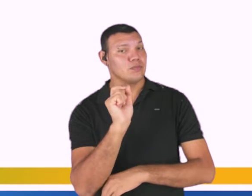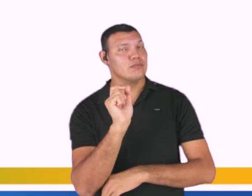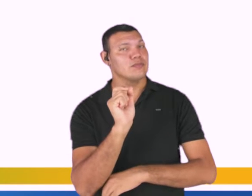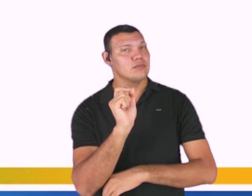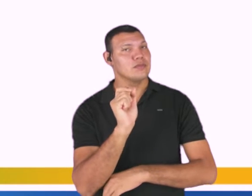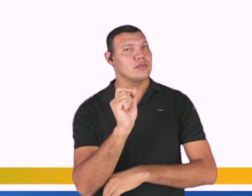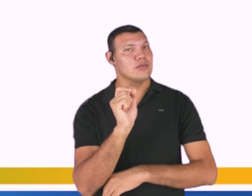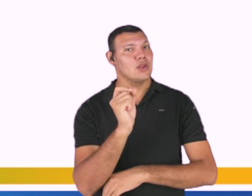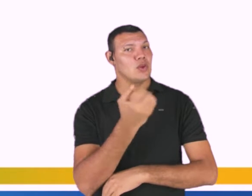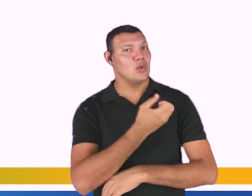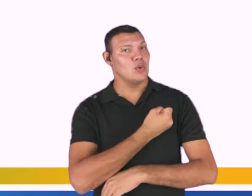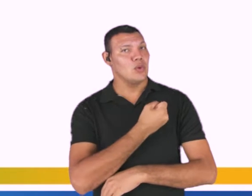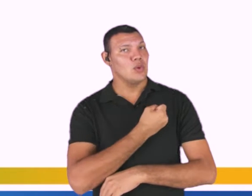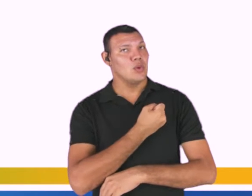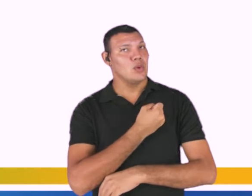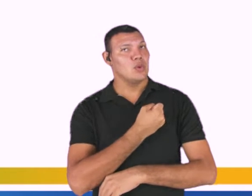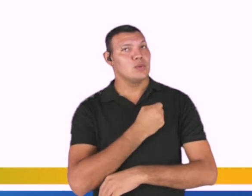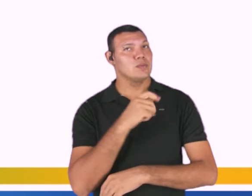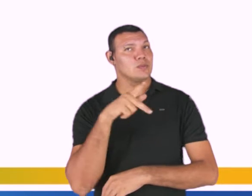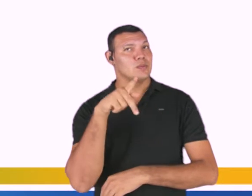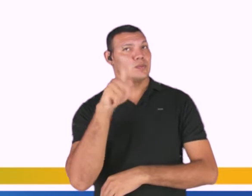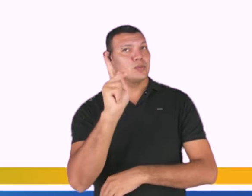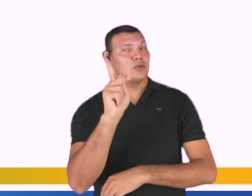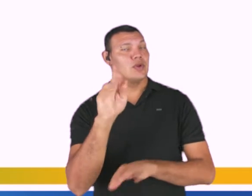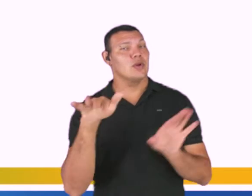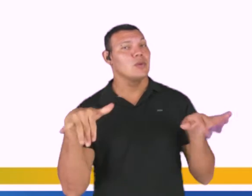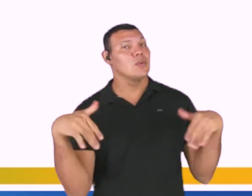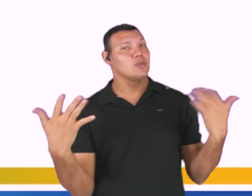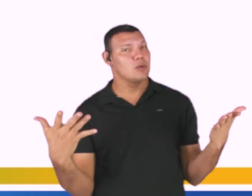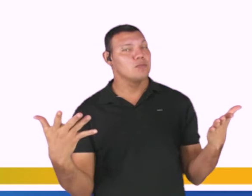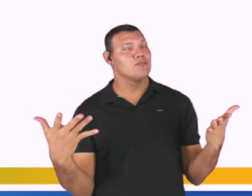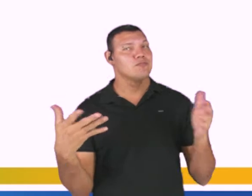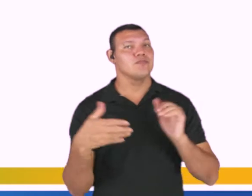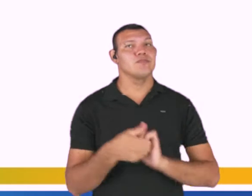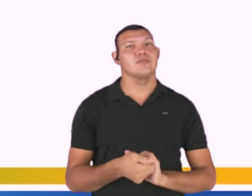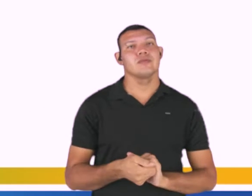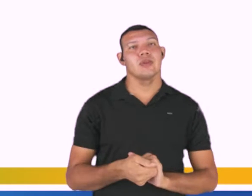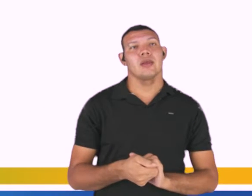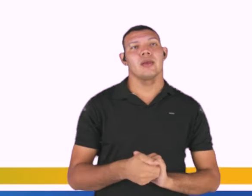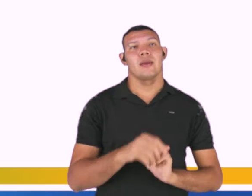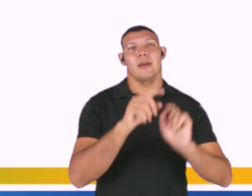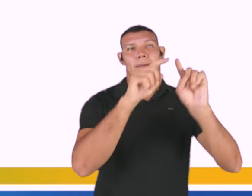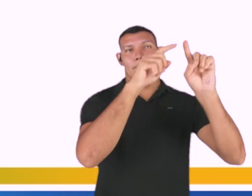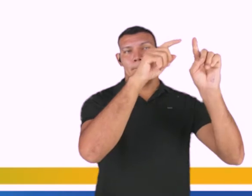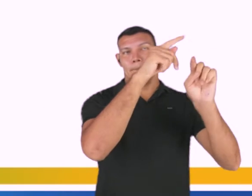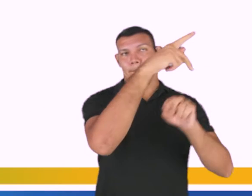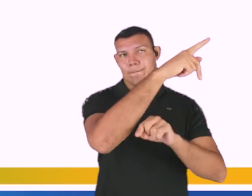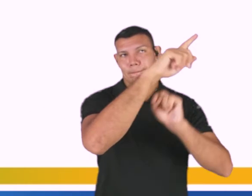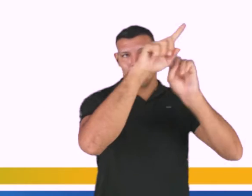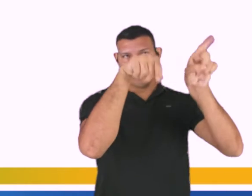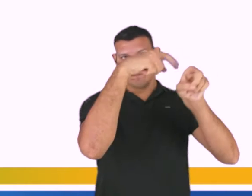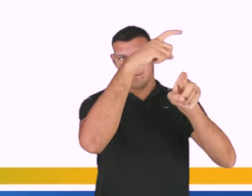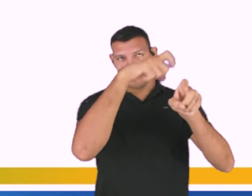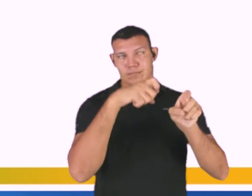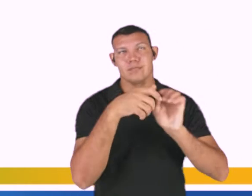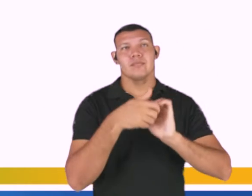k, E aí você vai perceber na p de x que o k ele está